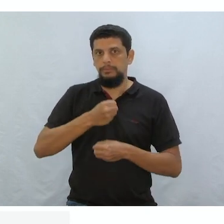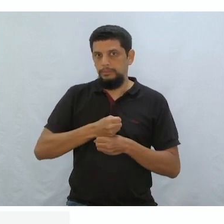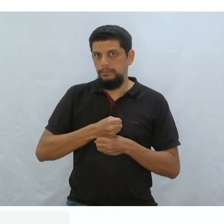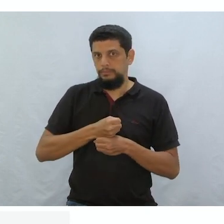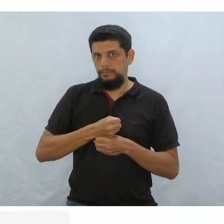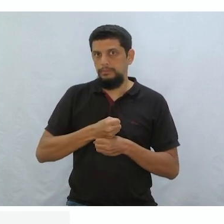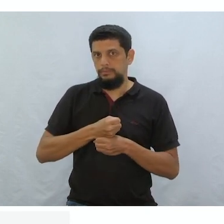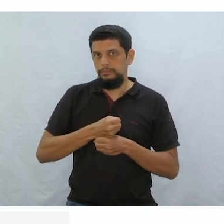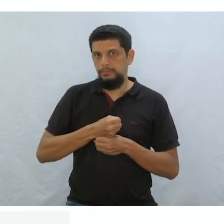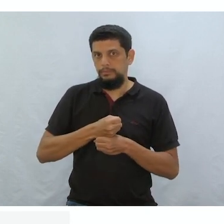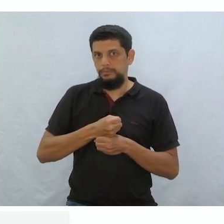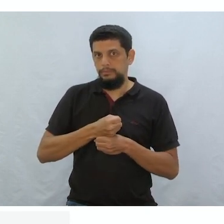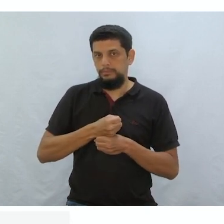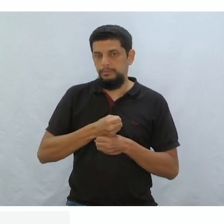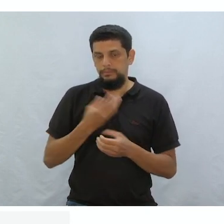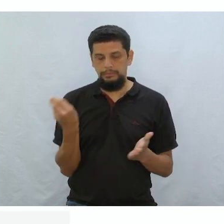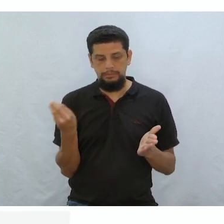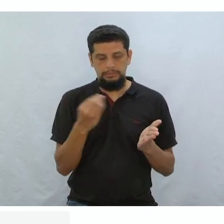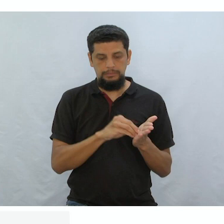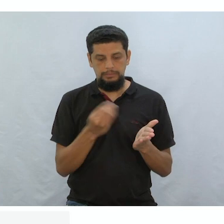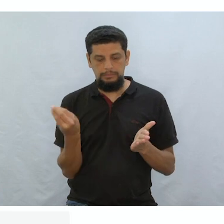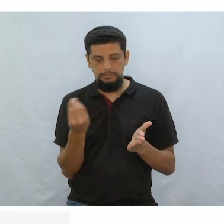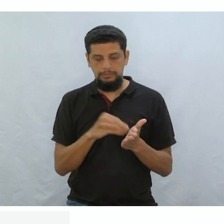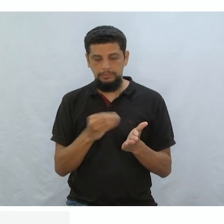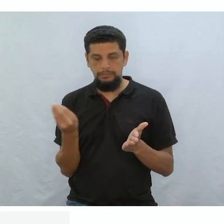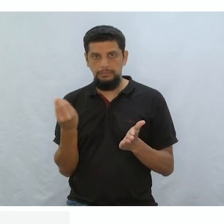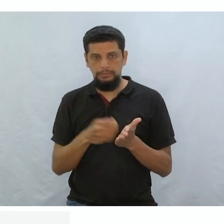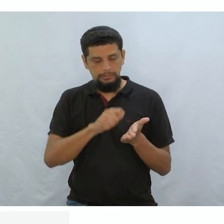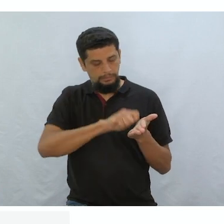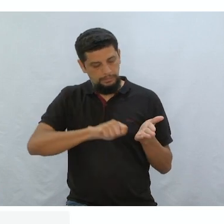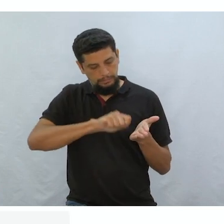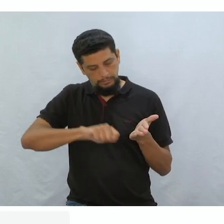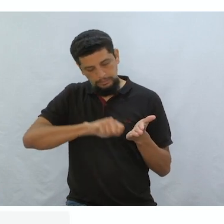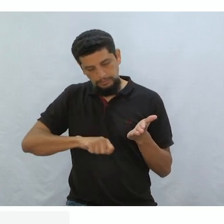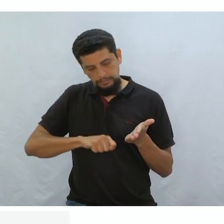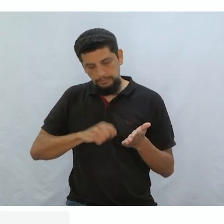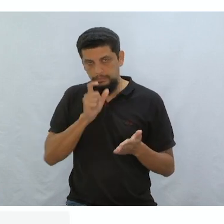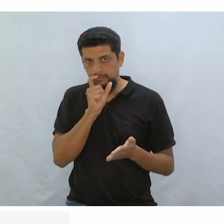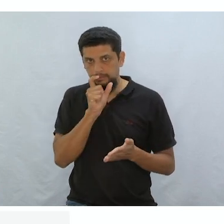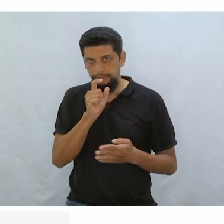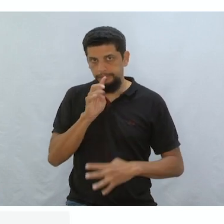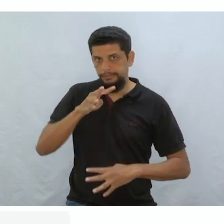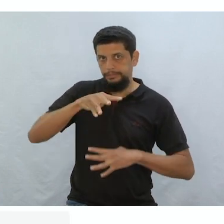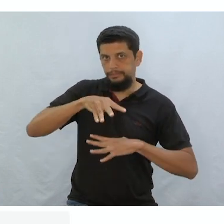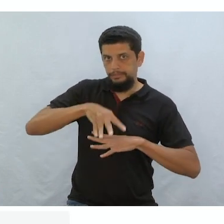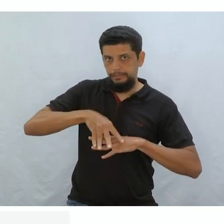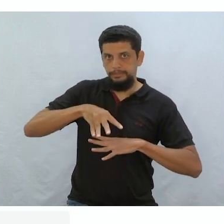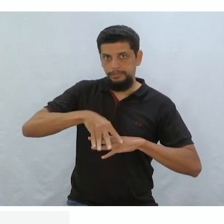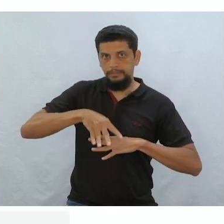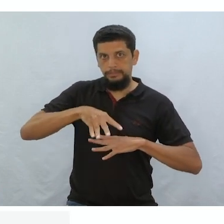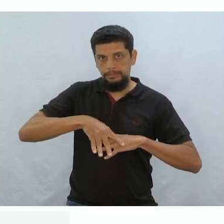mês e o ano. Vamos escrever embaixo matemática.